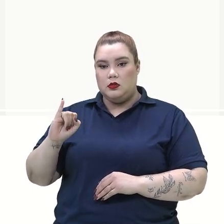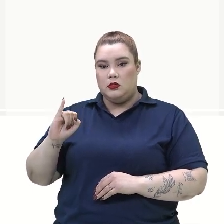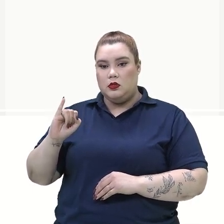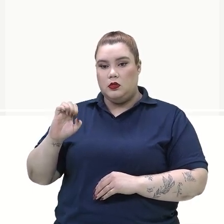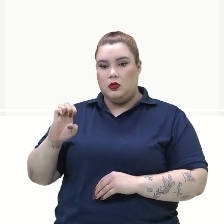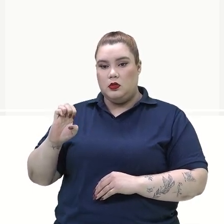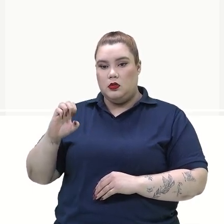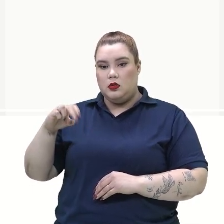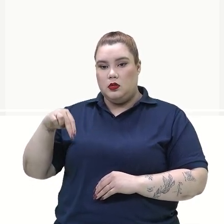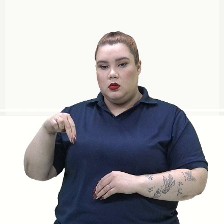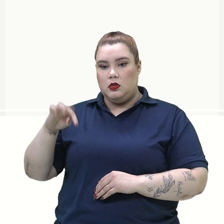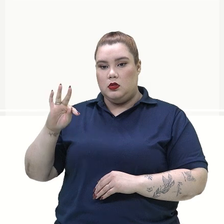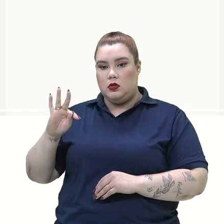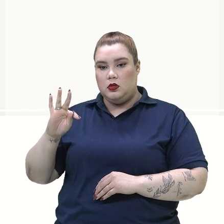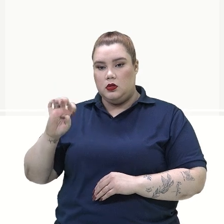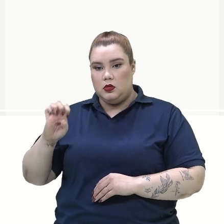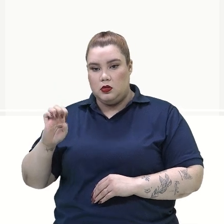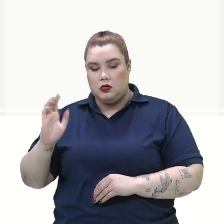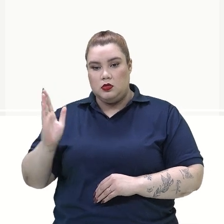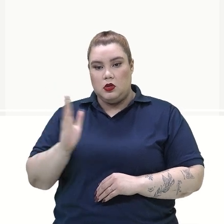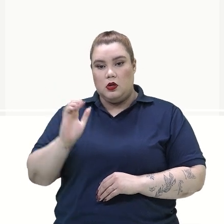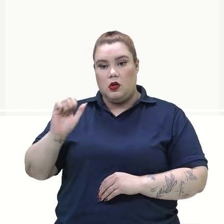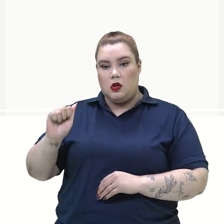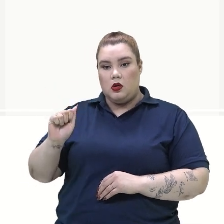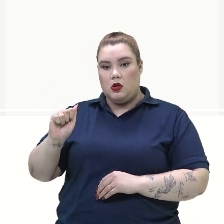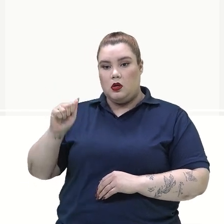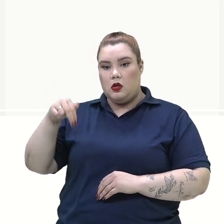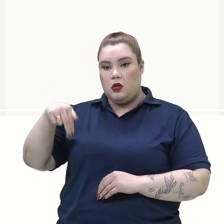coeficiente angular.